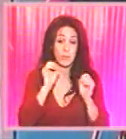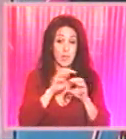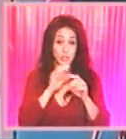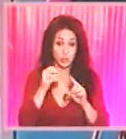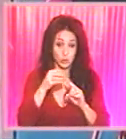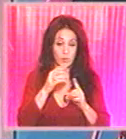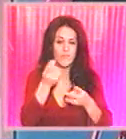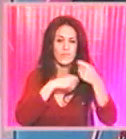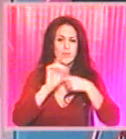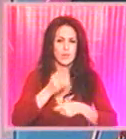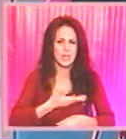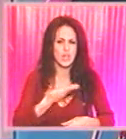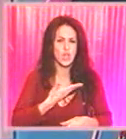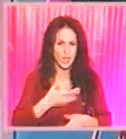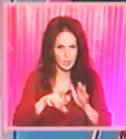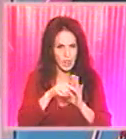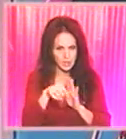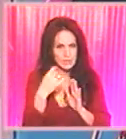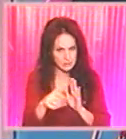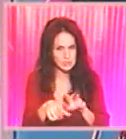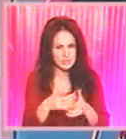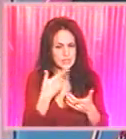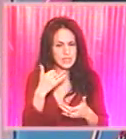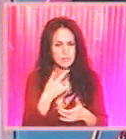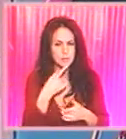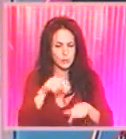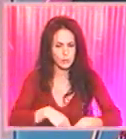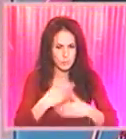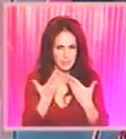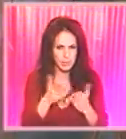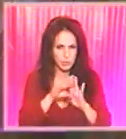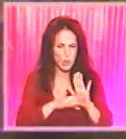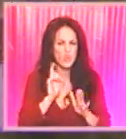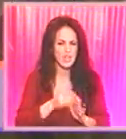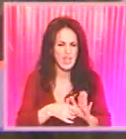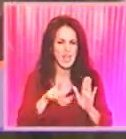Mágico, que vende drogas legais. E o que vamos tentar perceber esta manhã é o que são